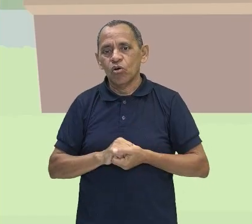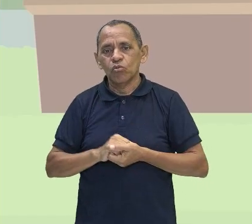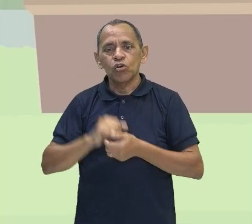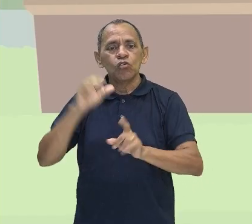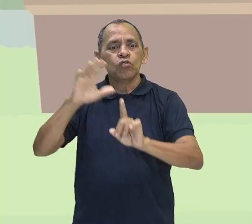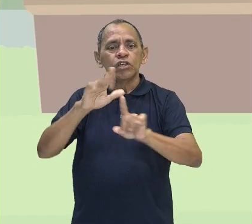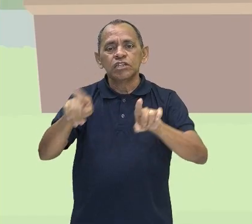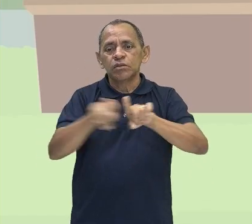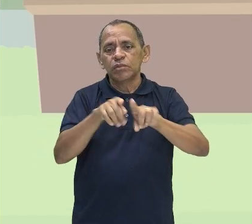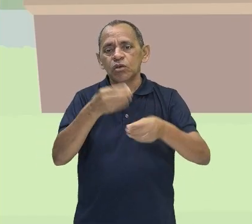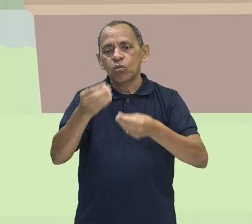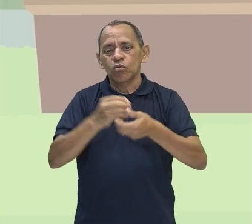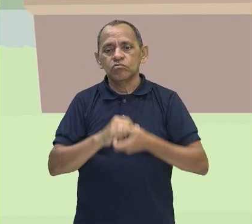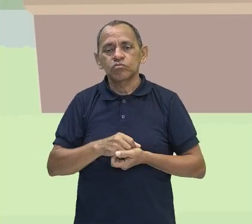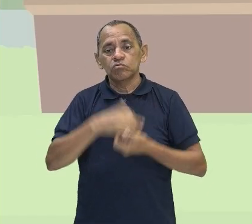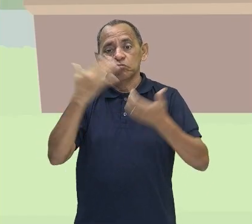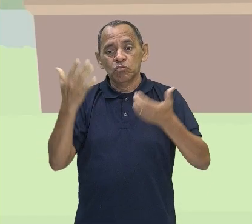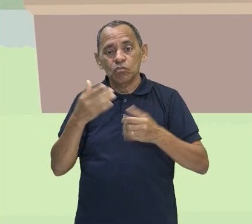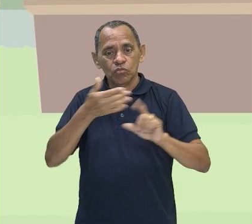qual peixe levaria hoje?